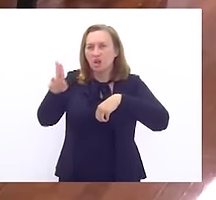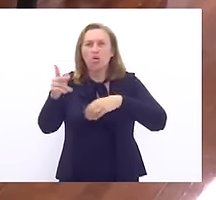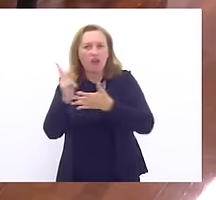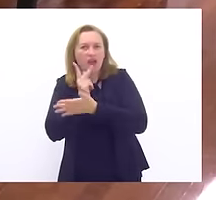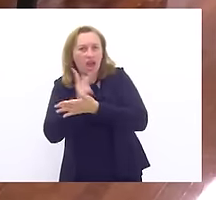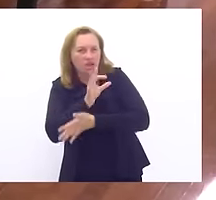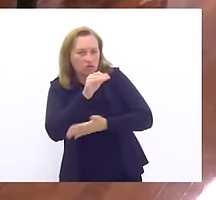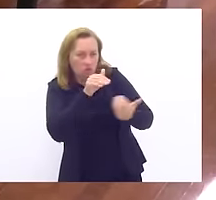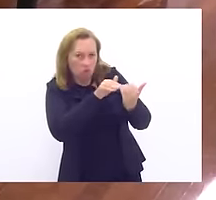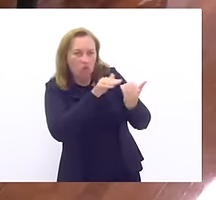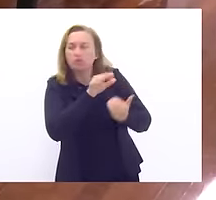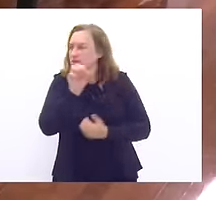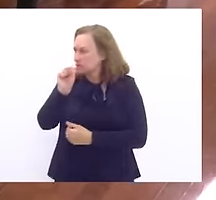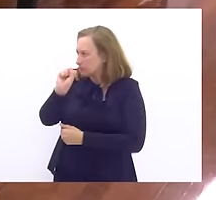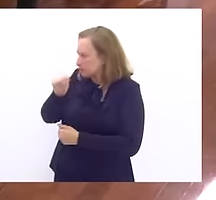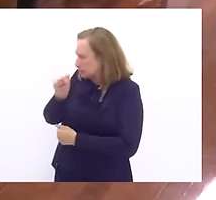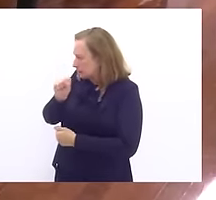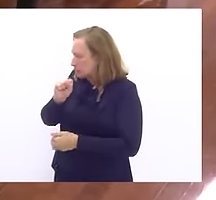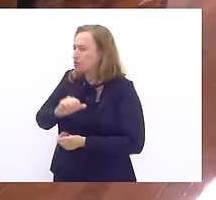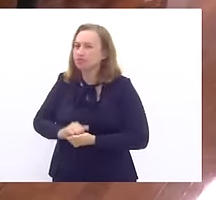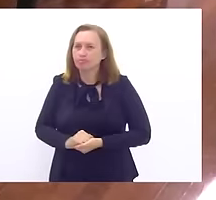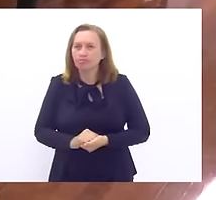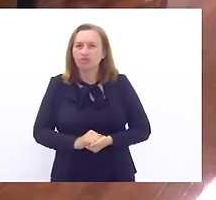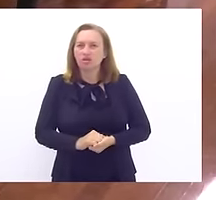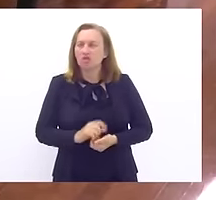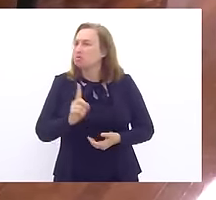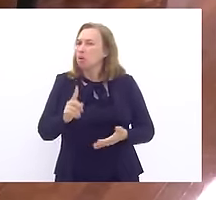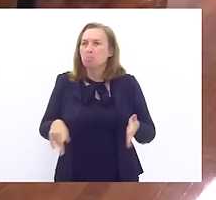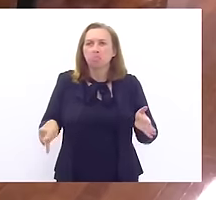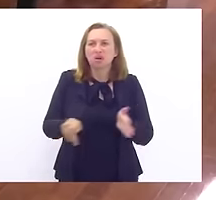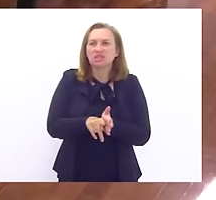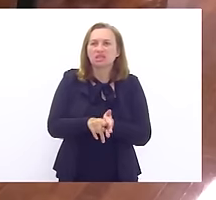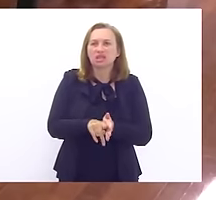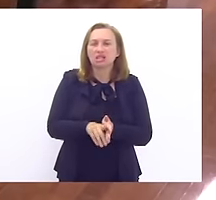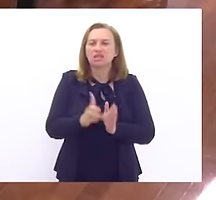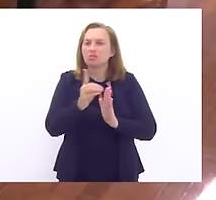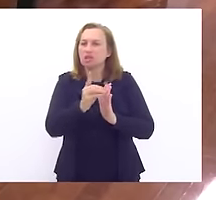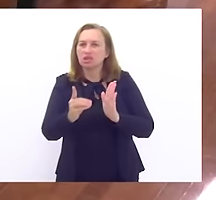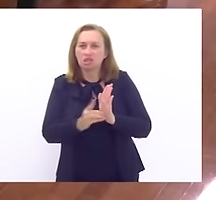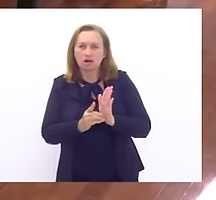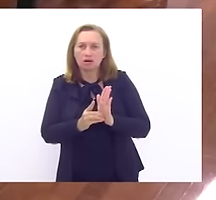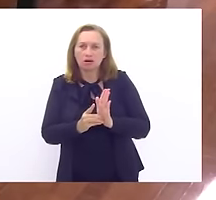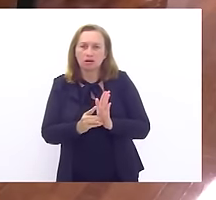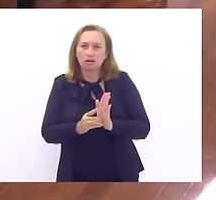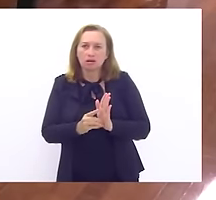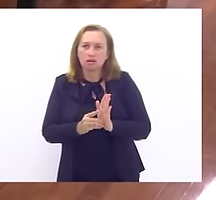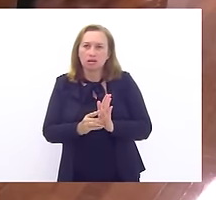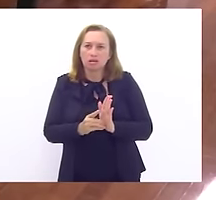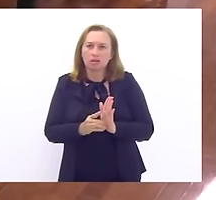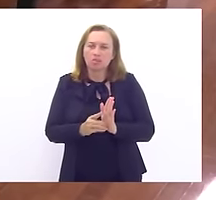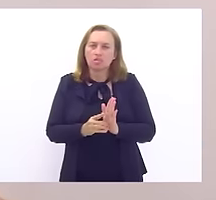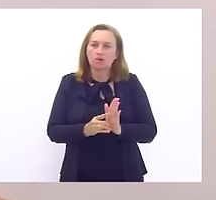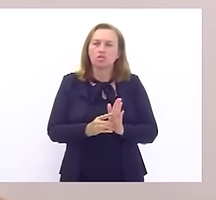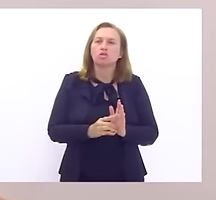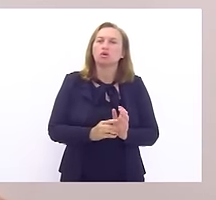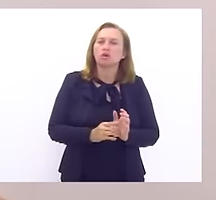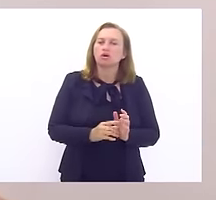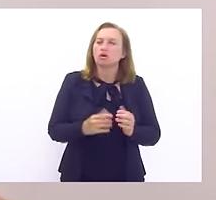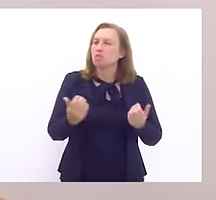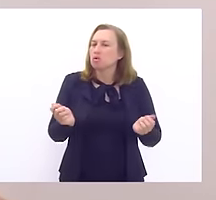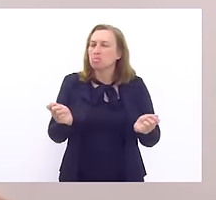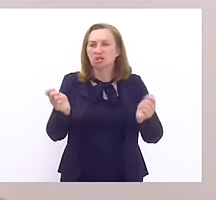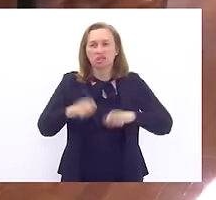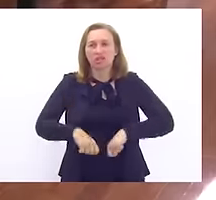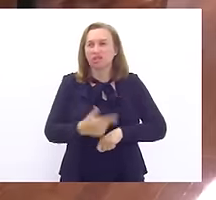em certo ponto sim é não faz parte o Detran dessa operação tem competência para isso